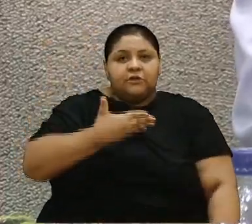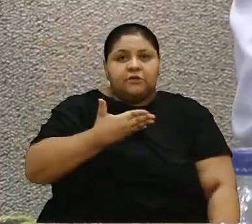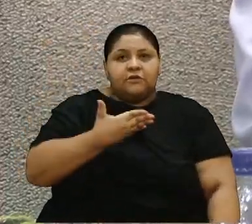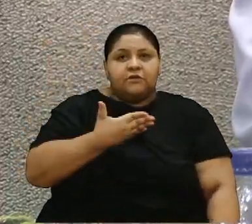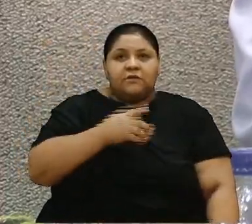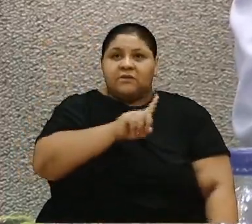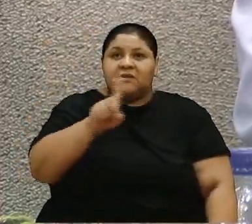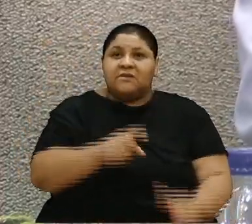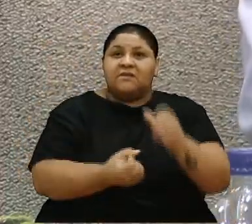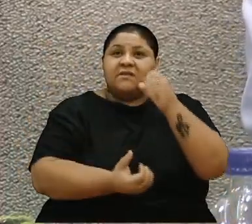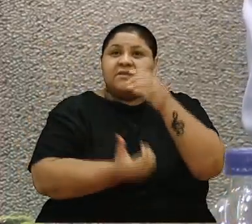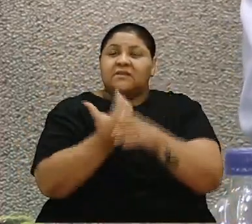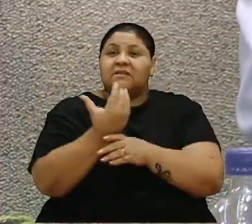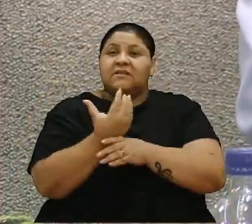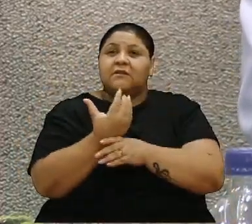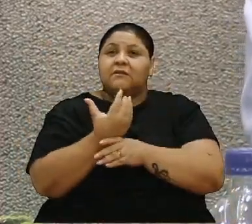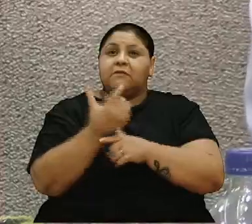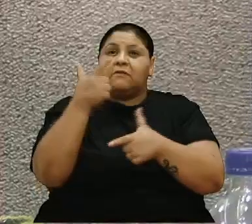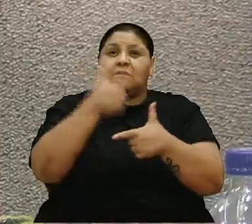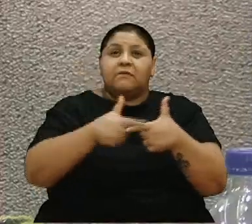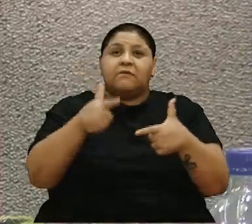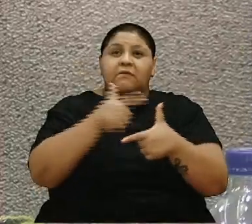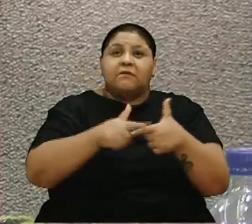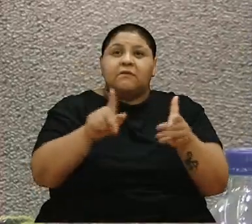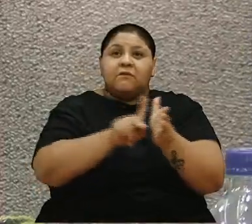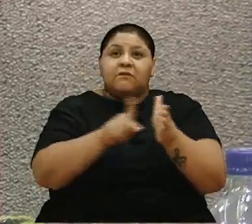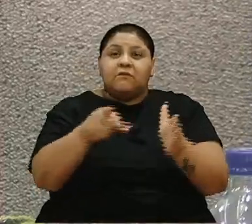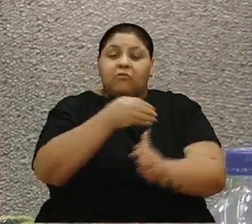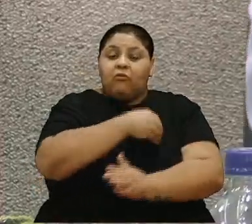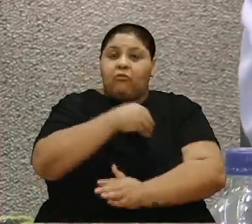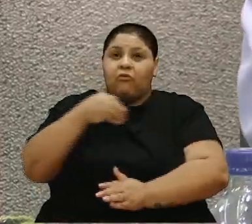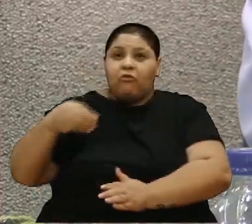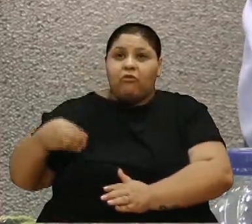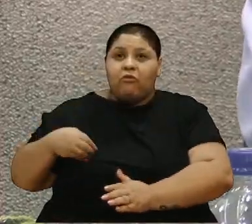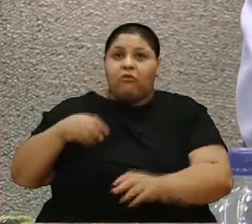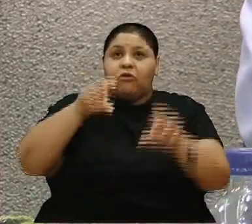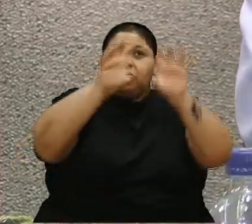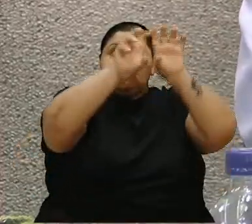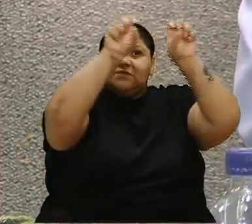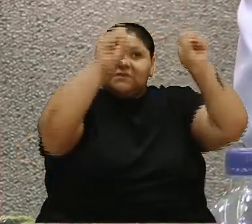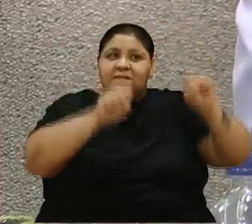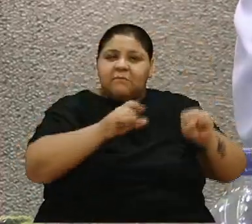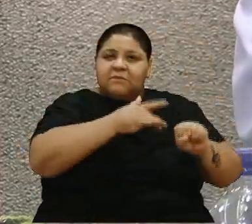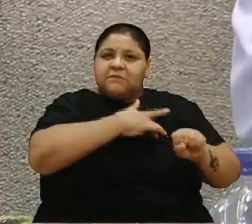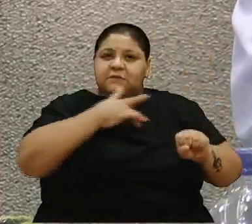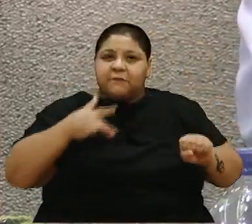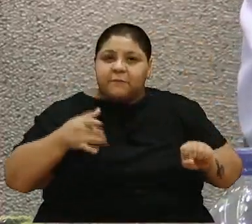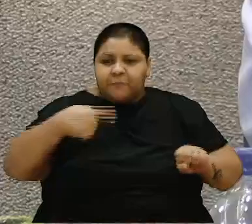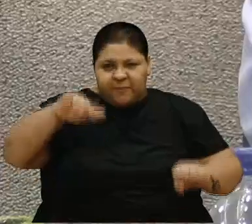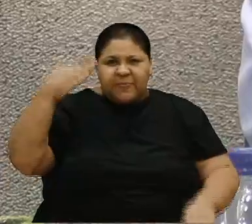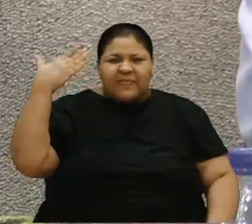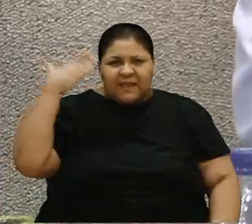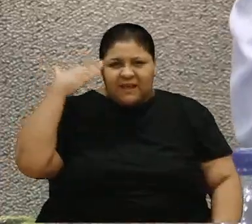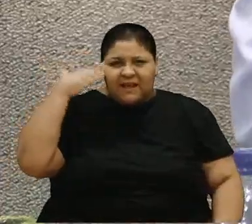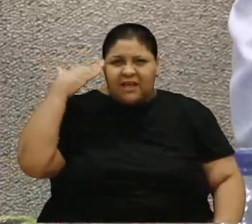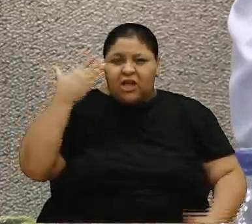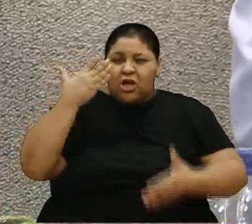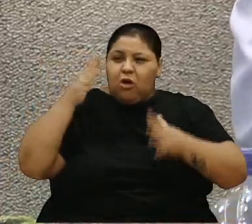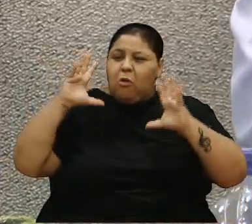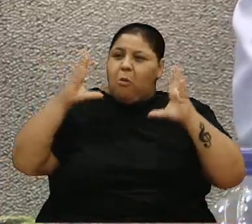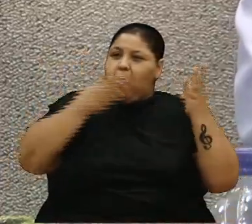não existiria dissidência entre os próprios médicos do sistema de saúde. Nós sabemos de quantos